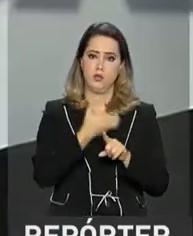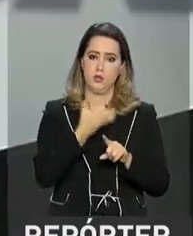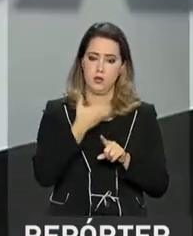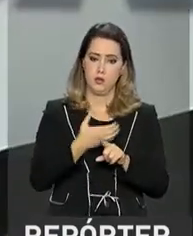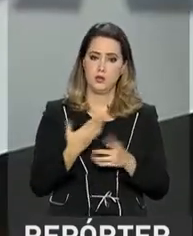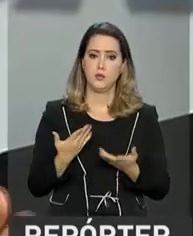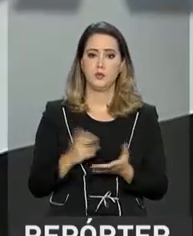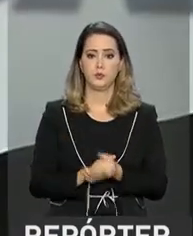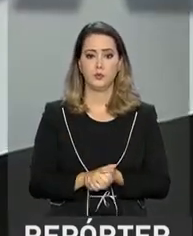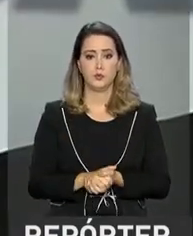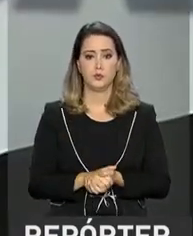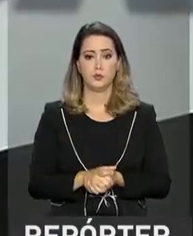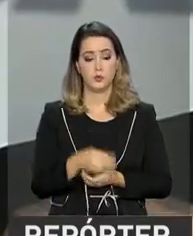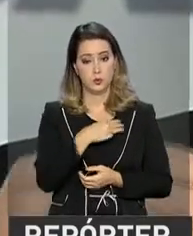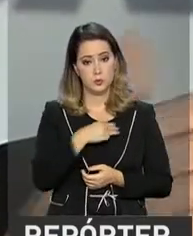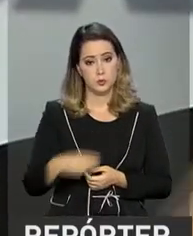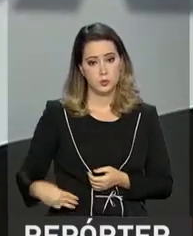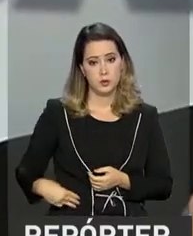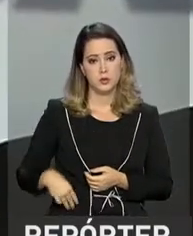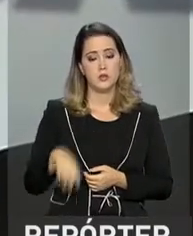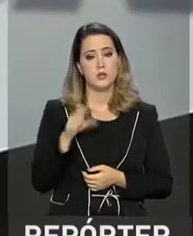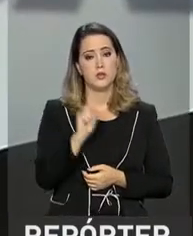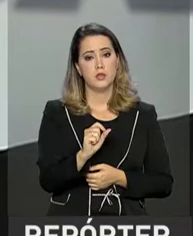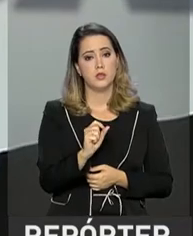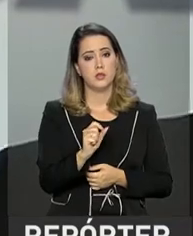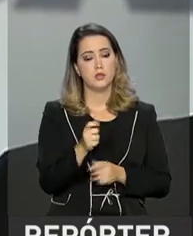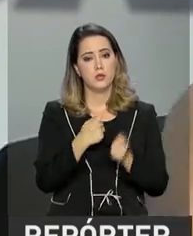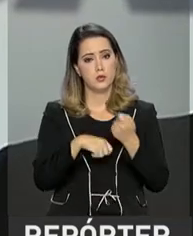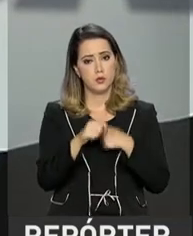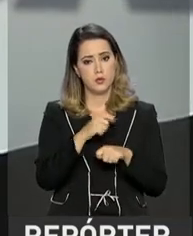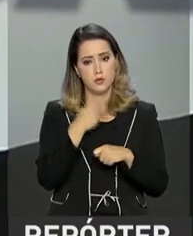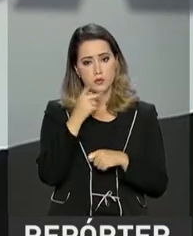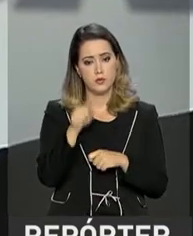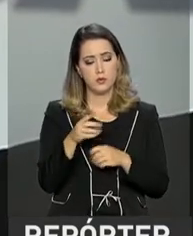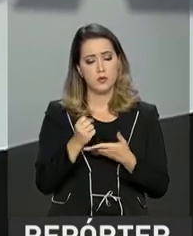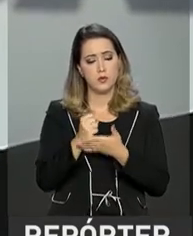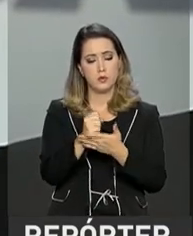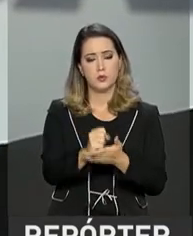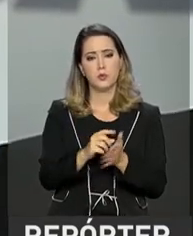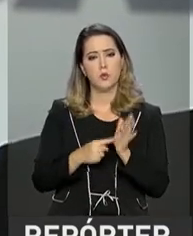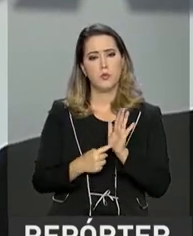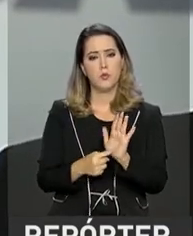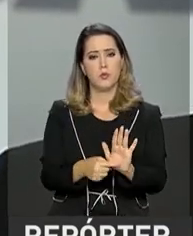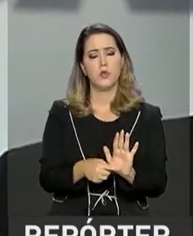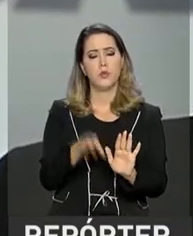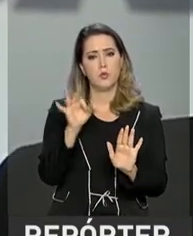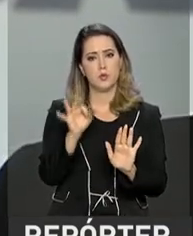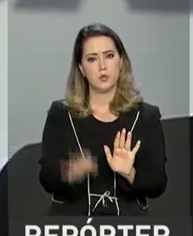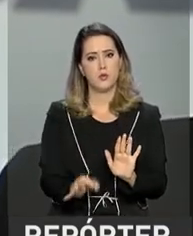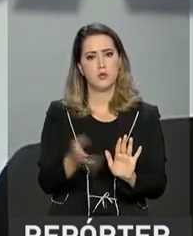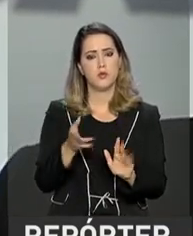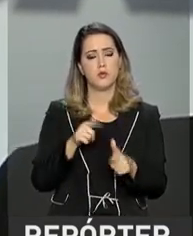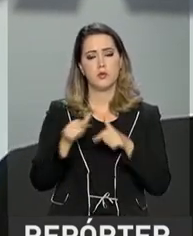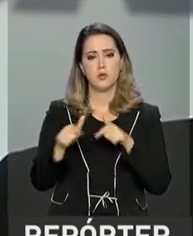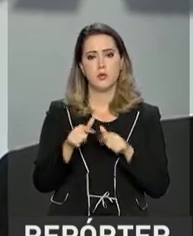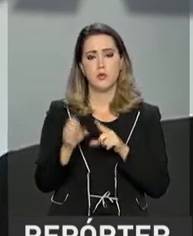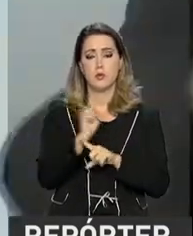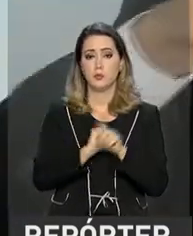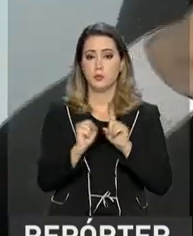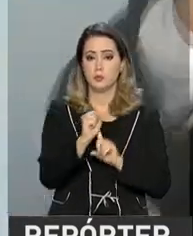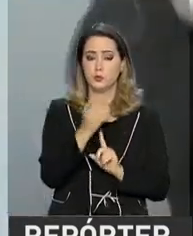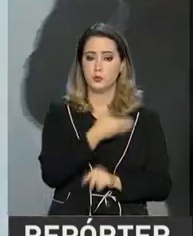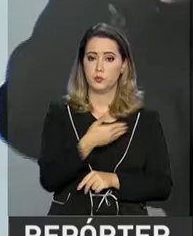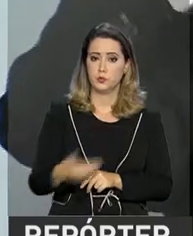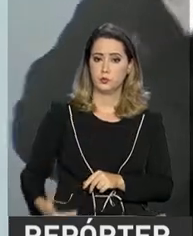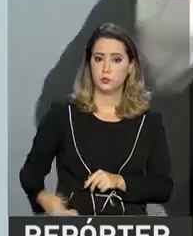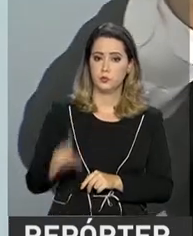para o ministro da fazenda henrique meirelles as entregas de hoje refletem o sinal concreto da somos social do governo é